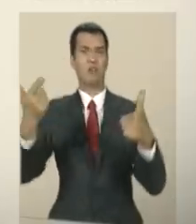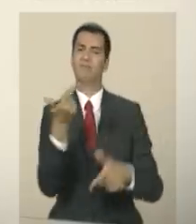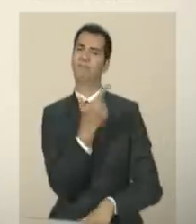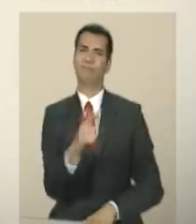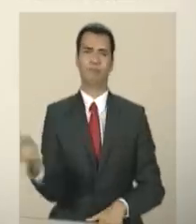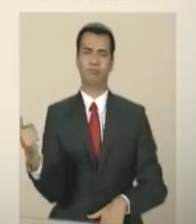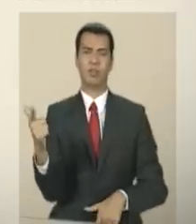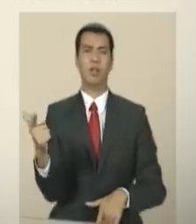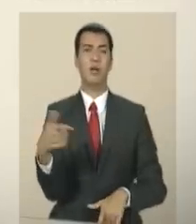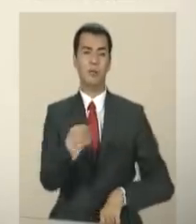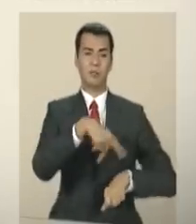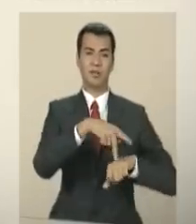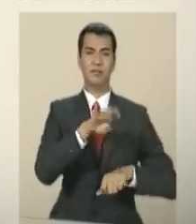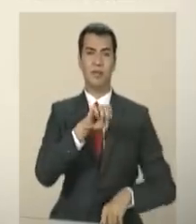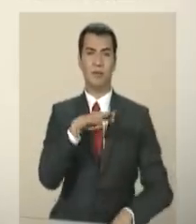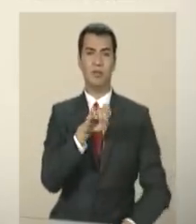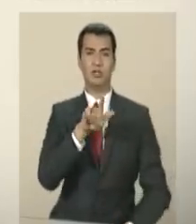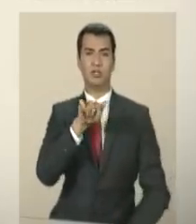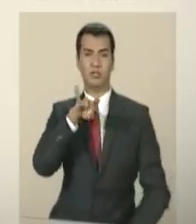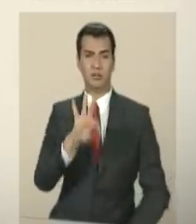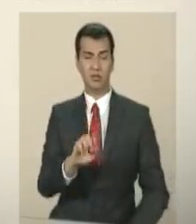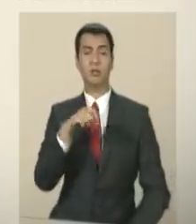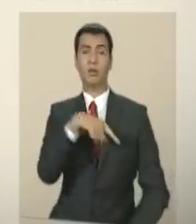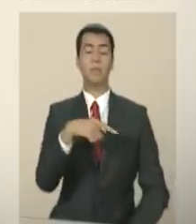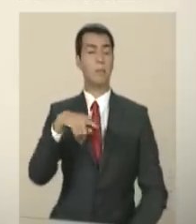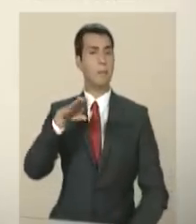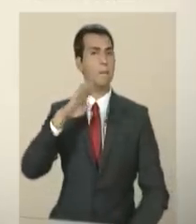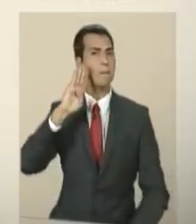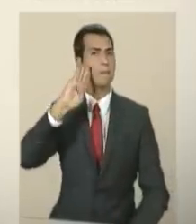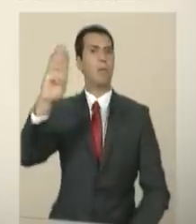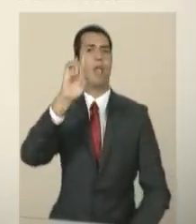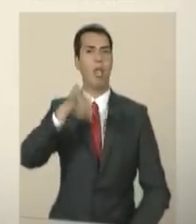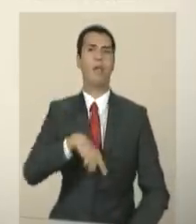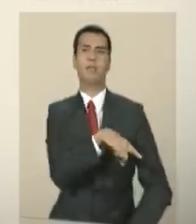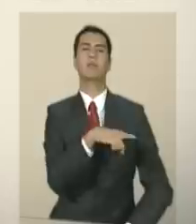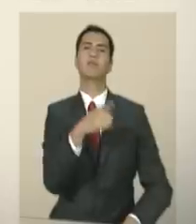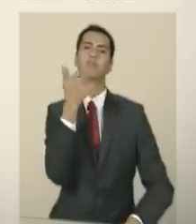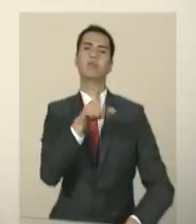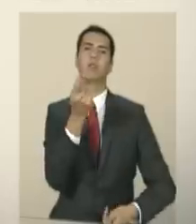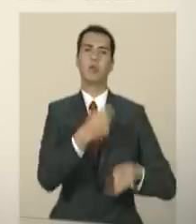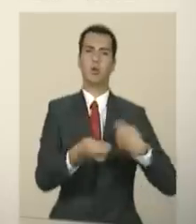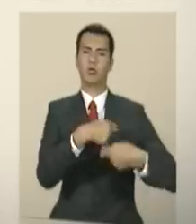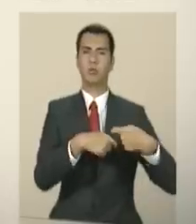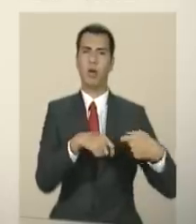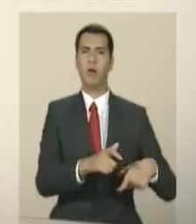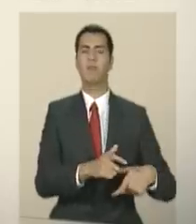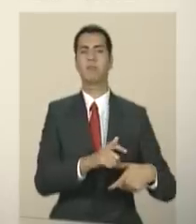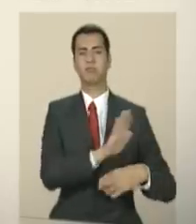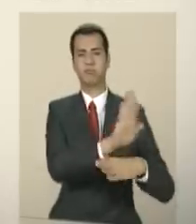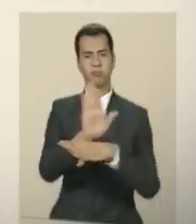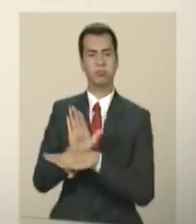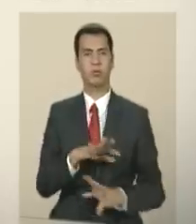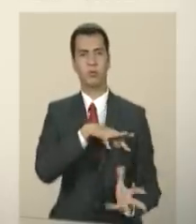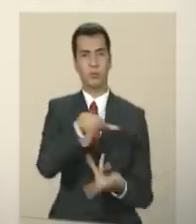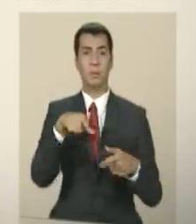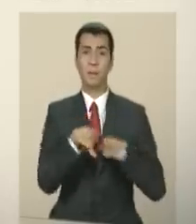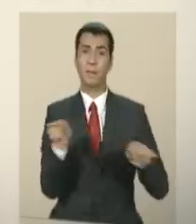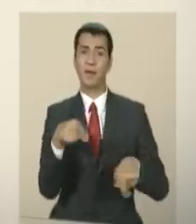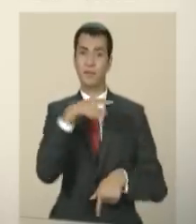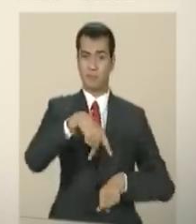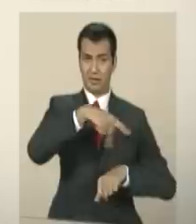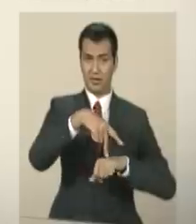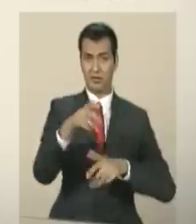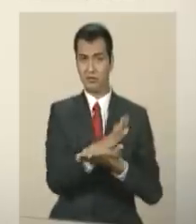vem sustentando o crescimento da economia mundial eles também reduziram um pouco seu crescimento